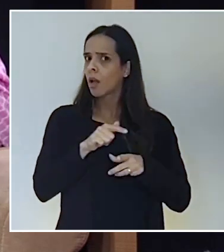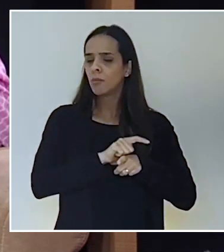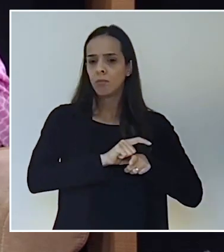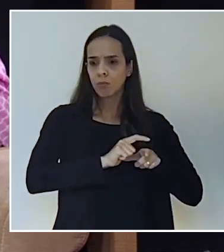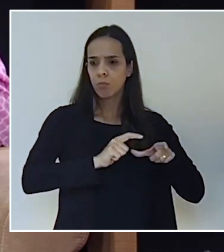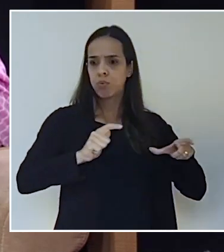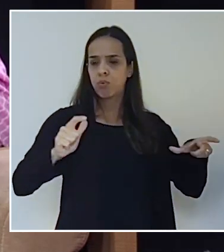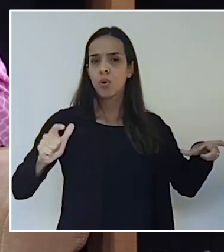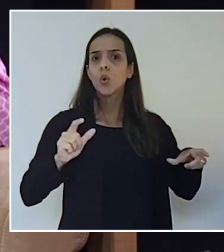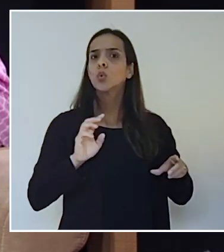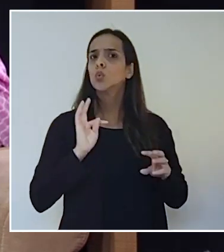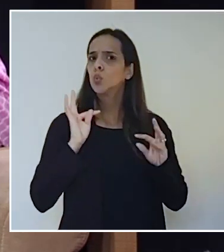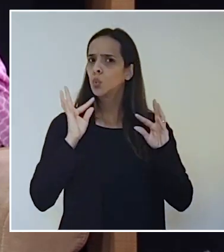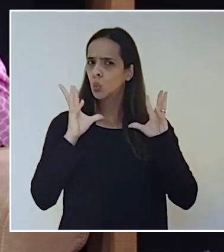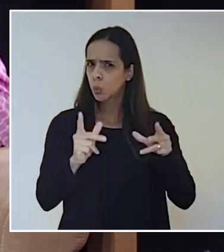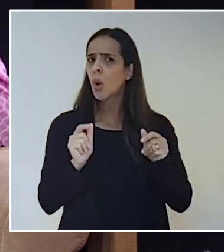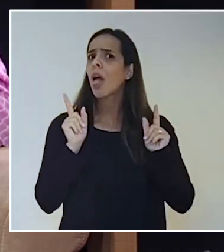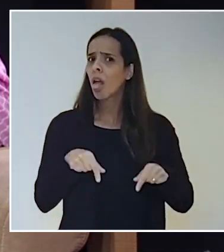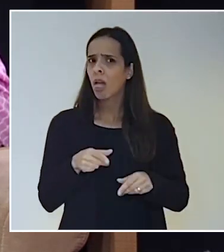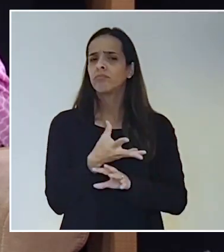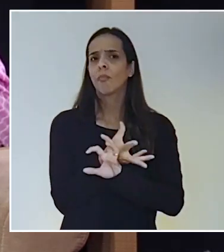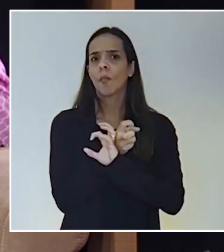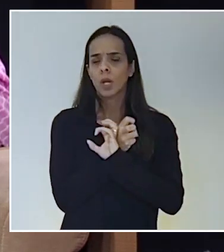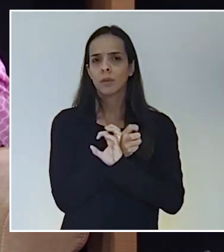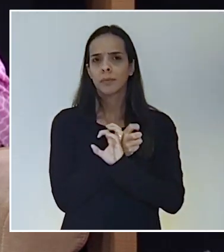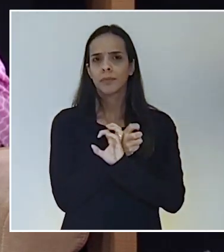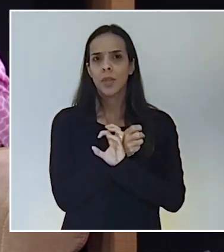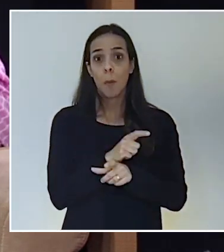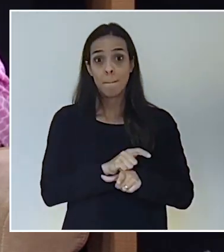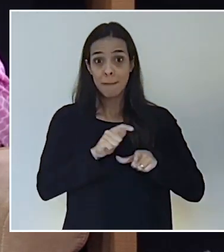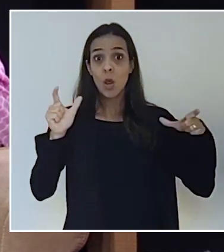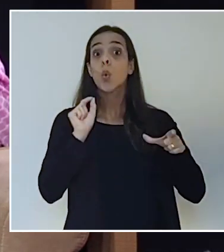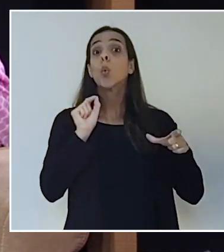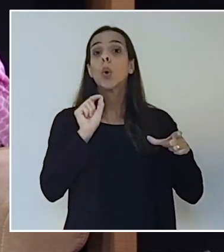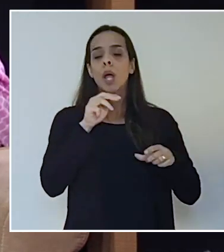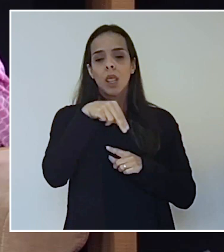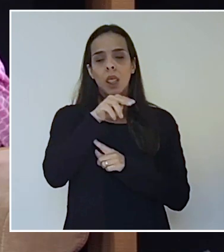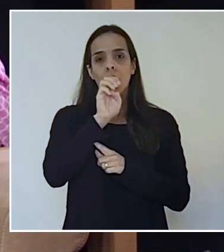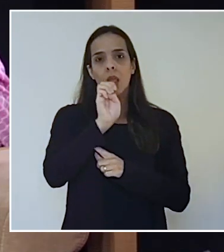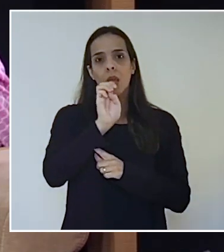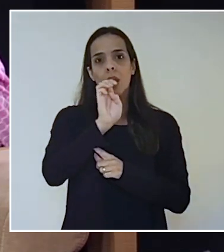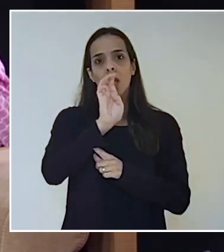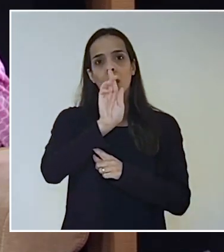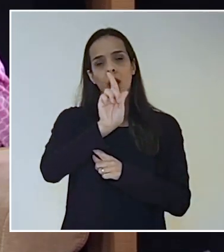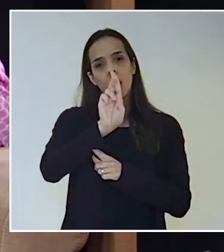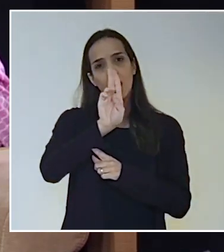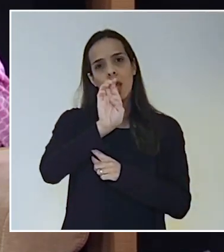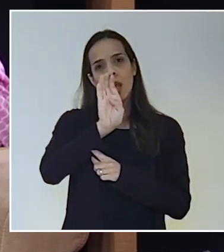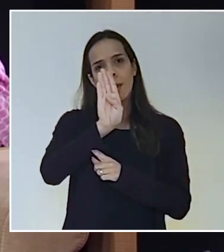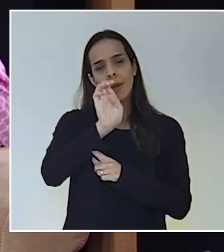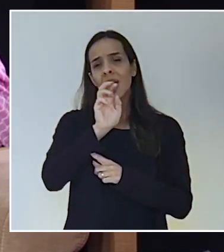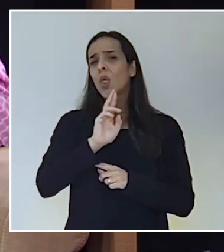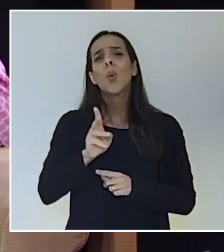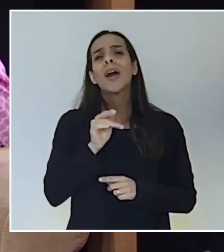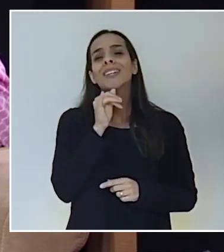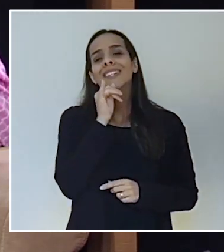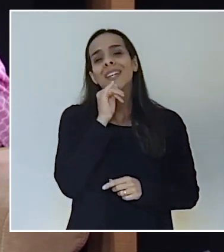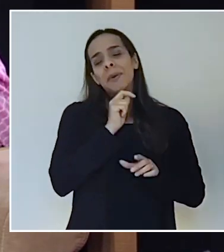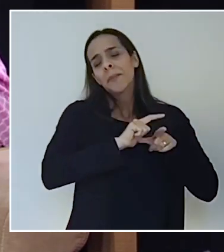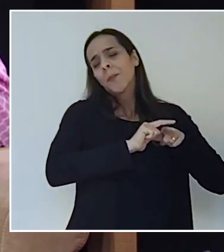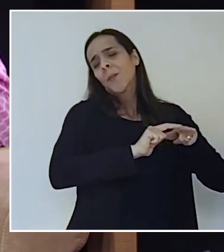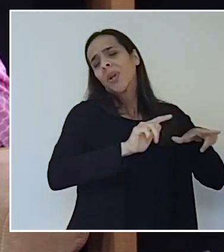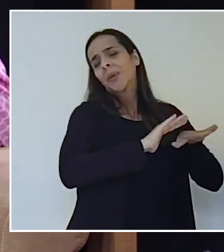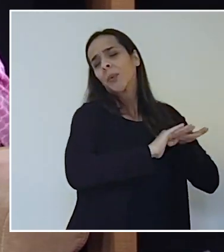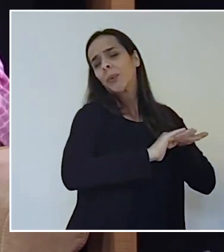Mas não é aquele deserto de areias fininhas como trigo, aquelas planícies longas, não.